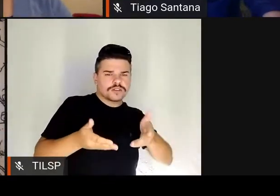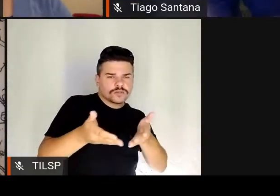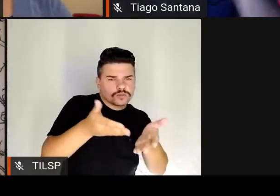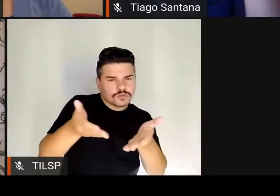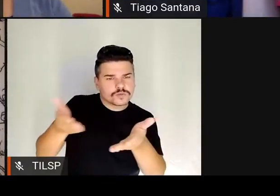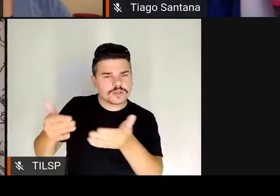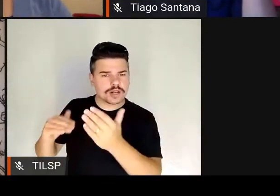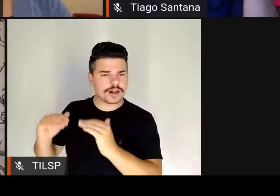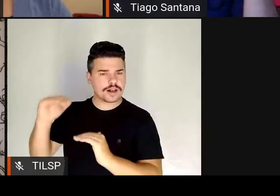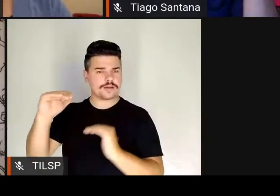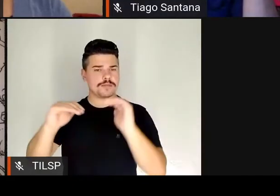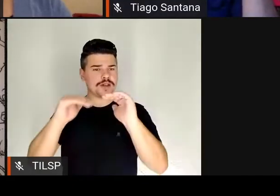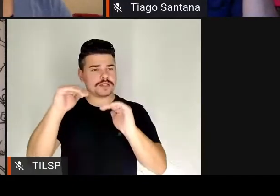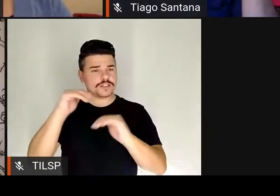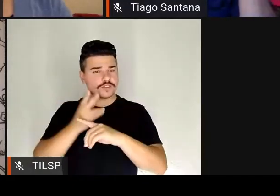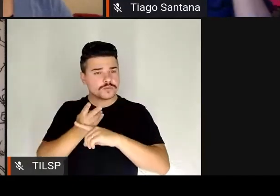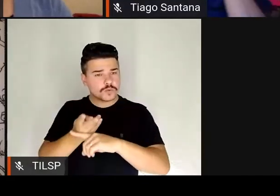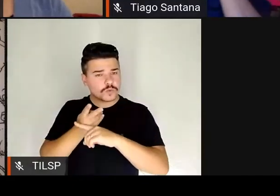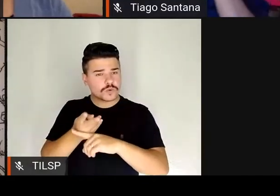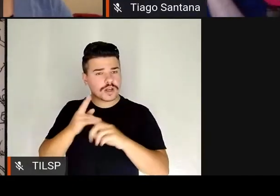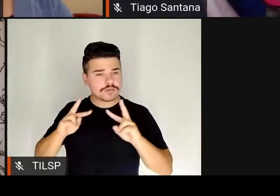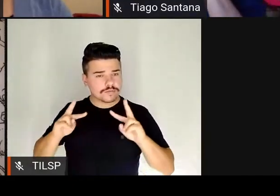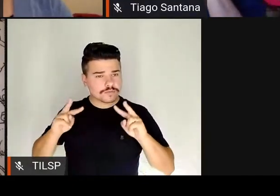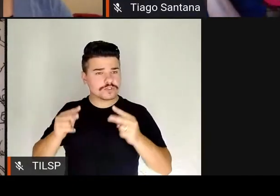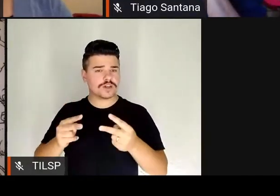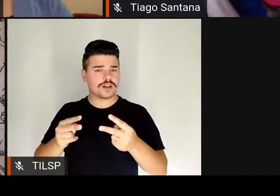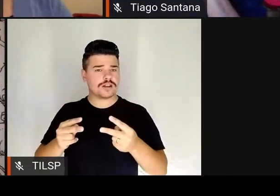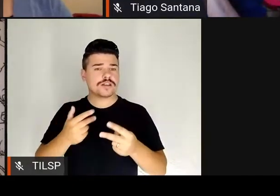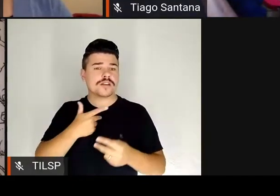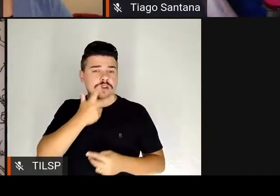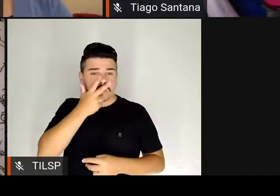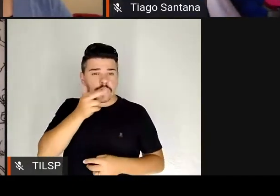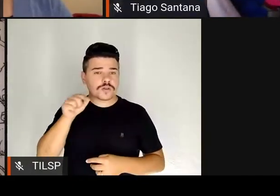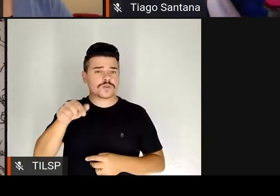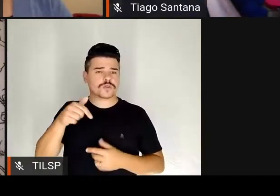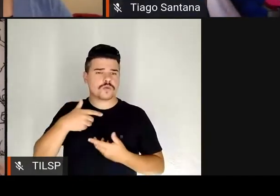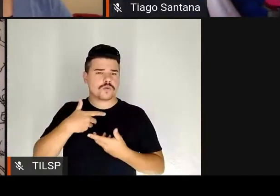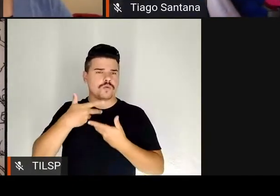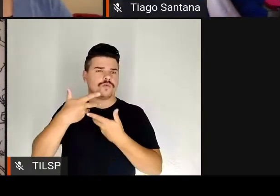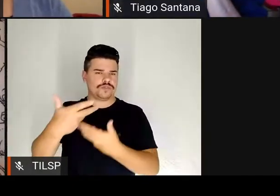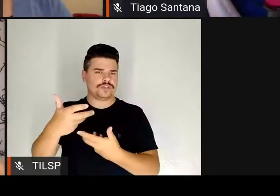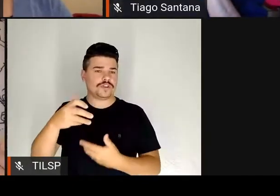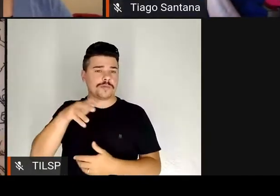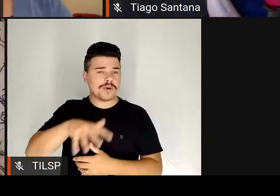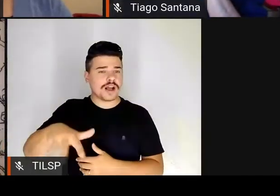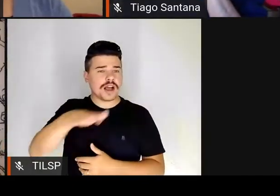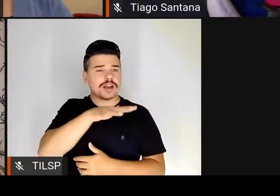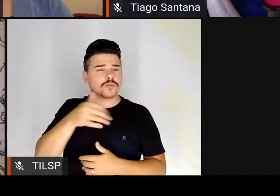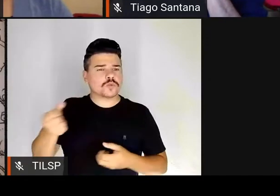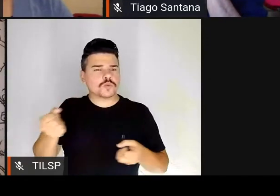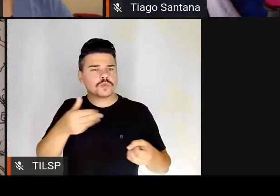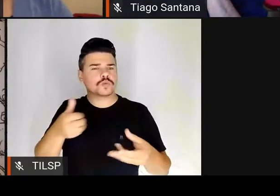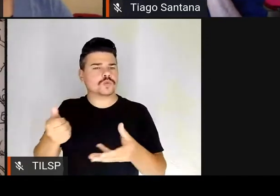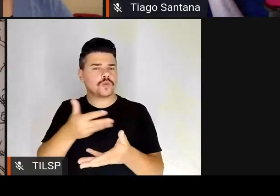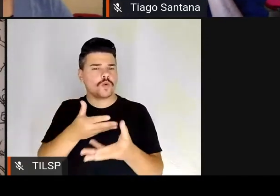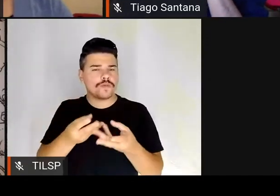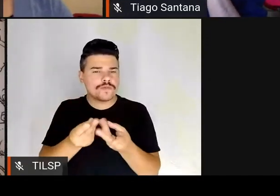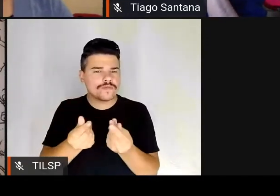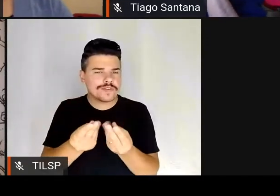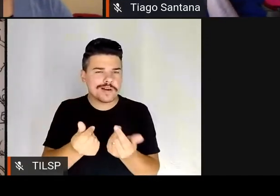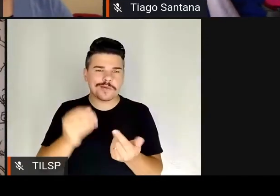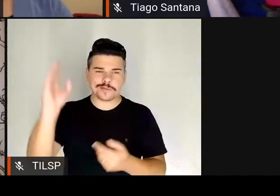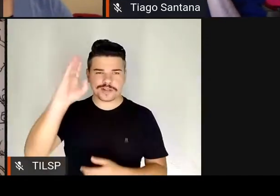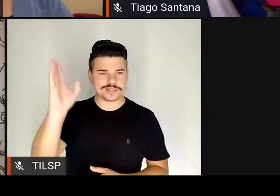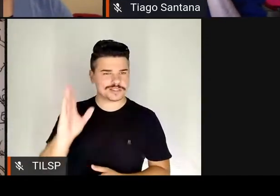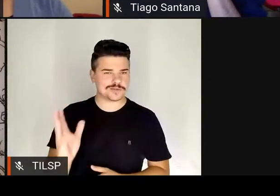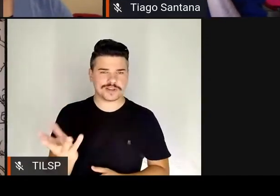para a gente investigar, que eu acho que é sempre um convite, é um campo muito fértil. O Brasil é incrível, assim, para